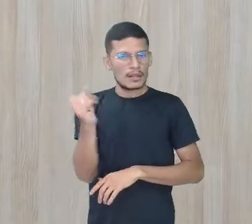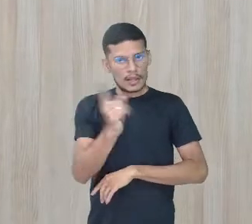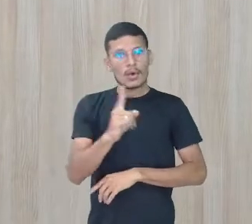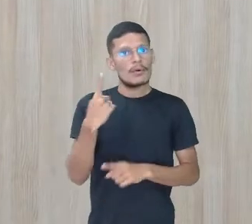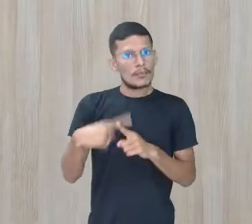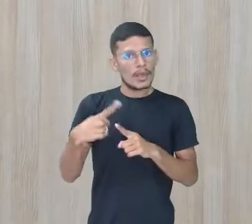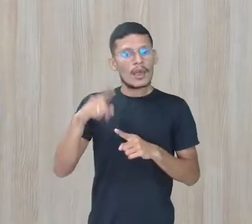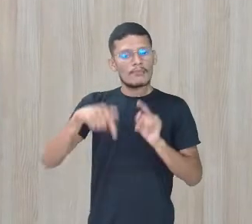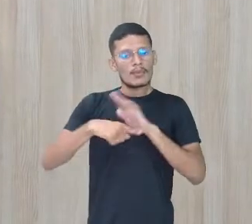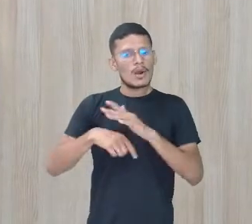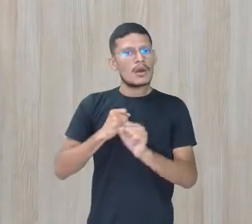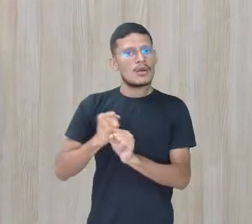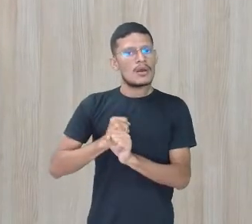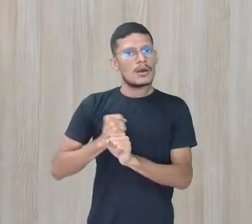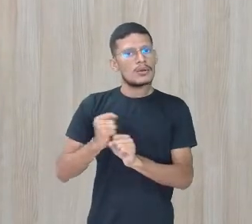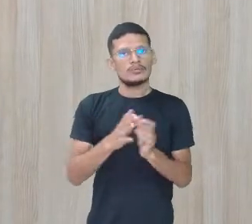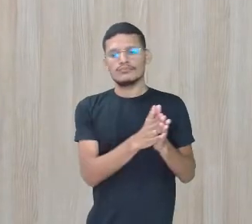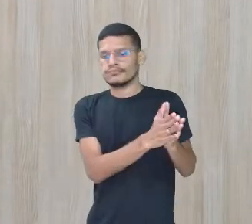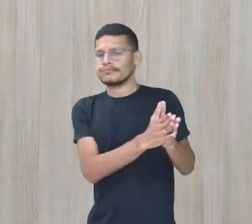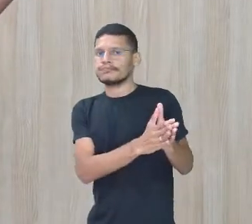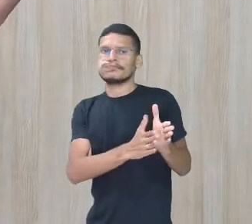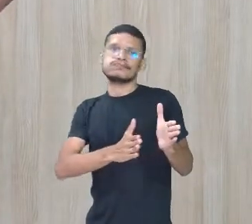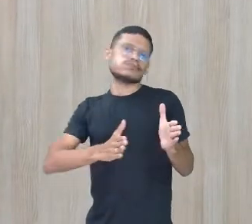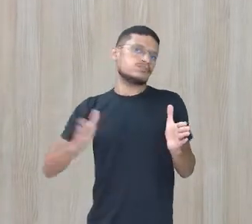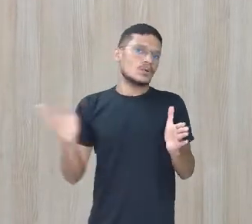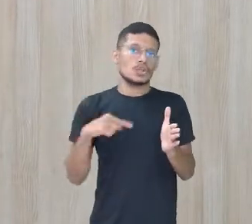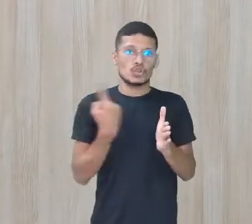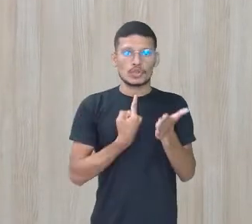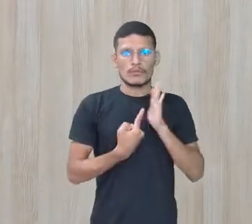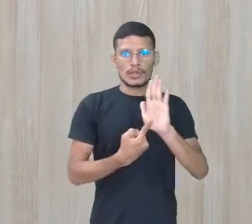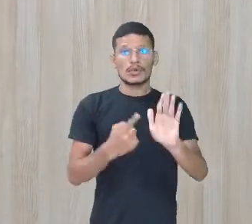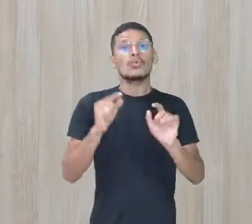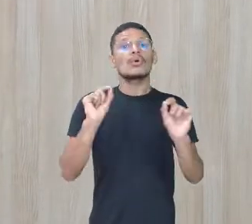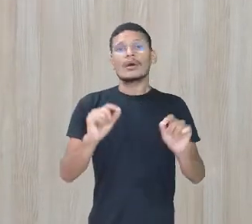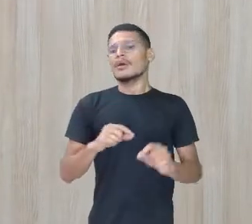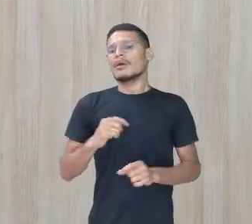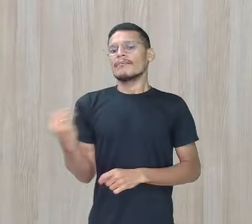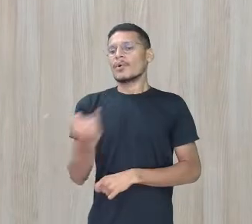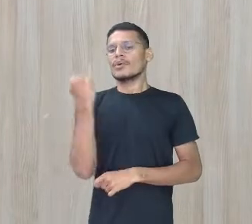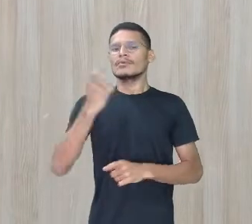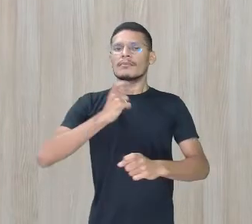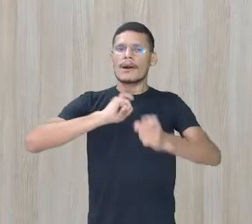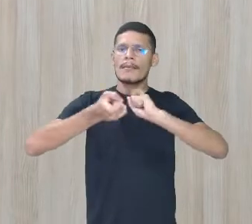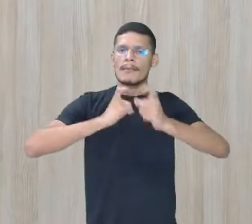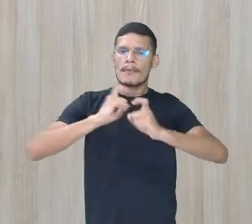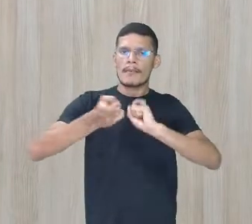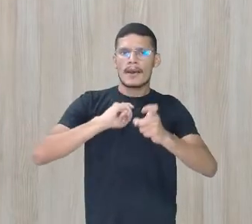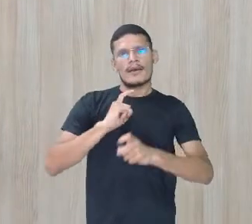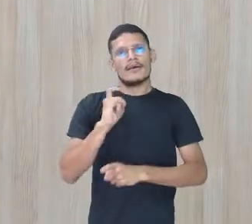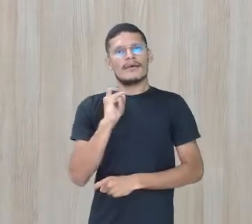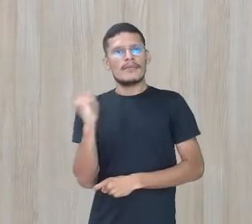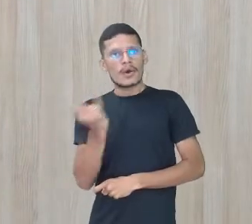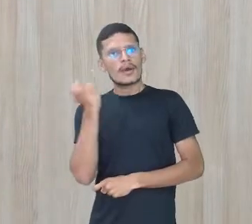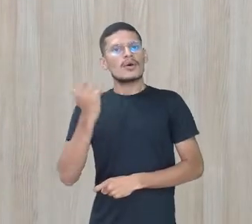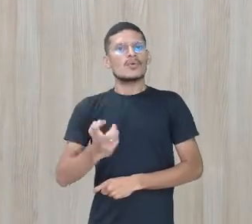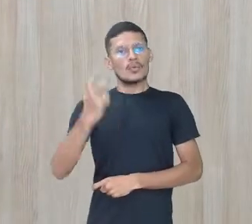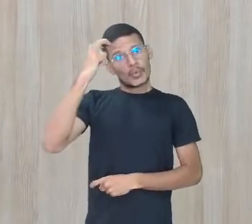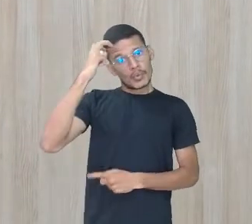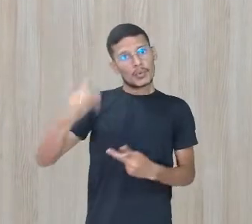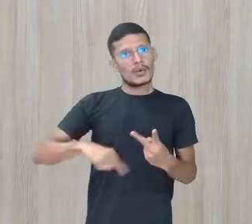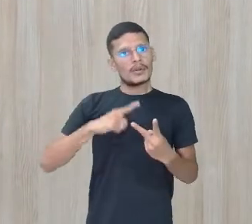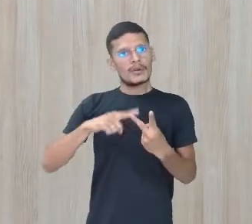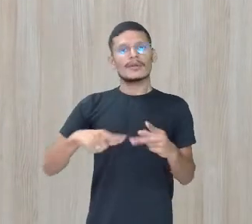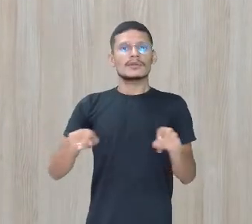inteiro. A gente está sempre aqui trazendo, né, discutindo um pouco dessa importância, né, da cultura